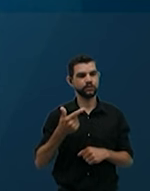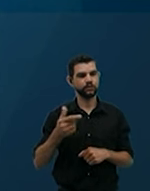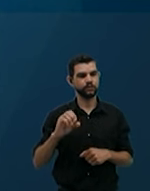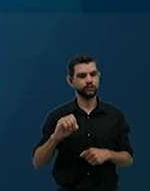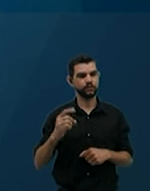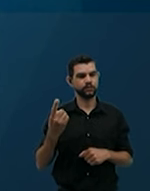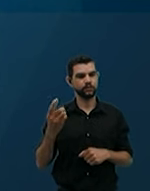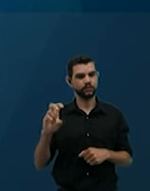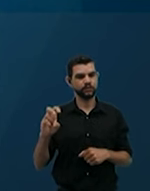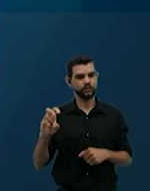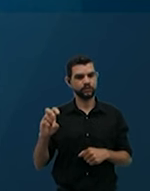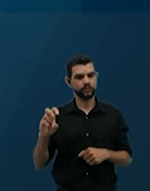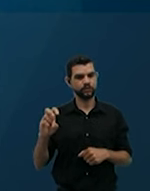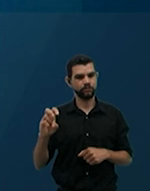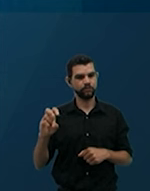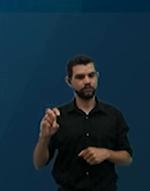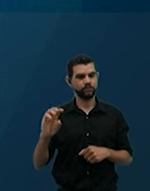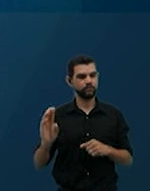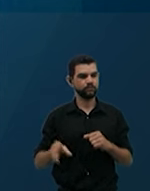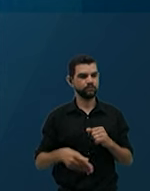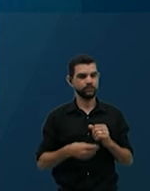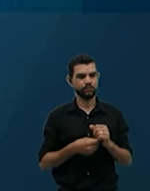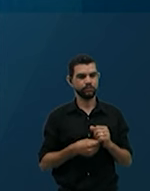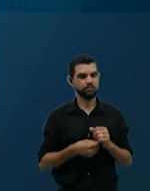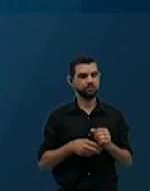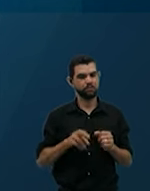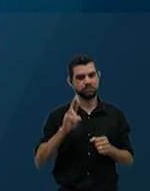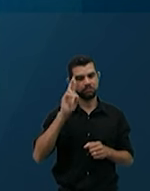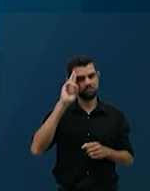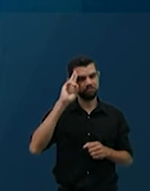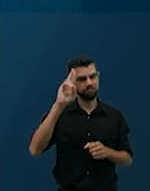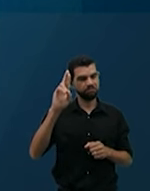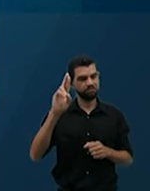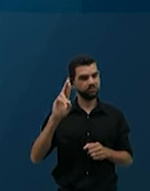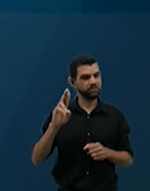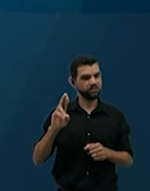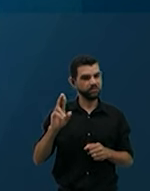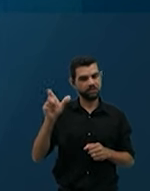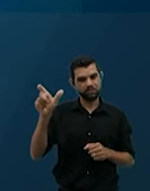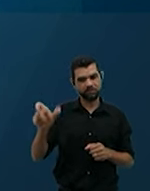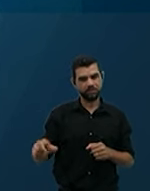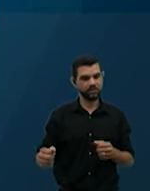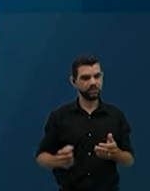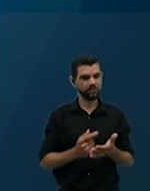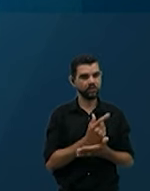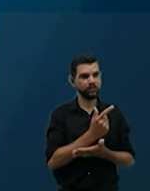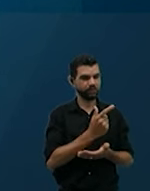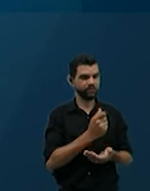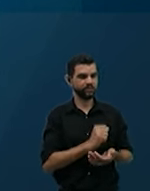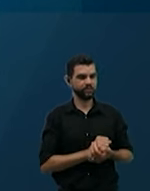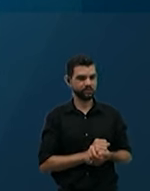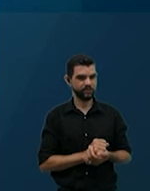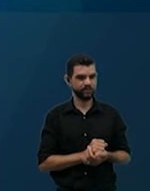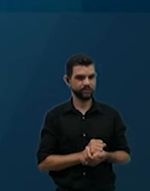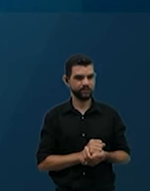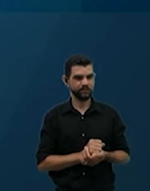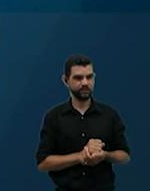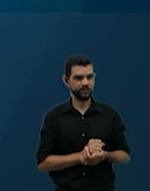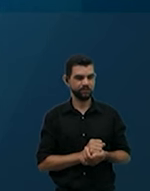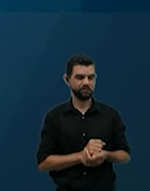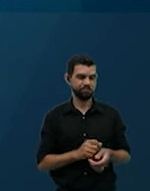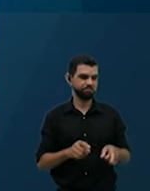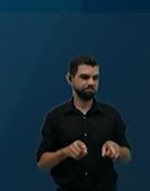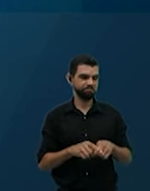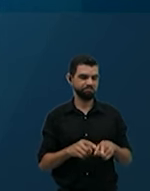implicitamente, responsabilidade tributária ao arrematante, como também não poderia fazê-lo.